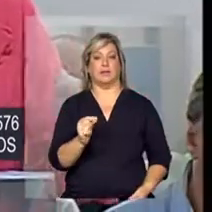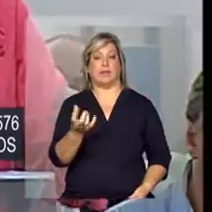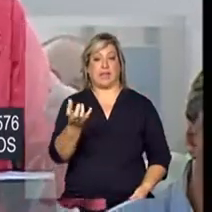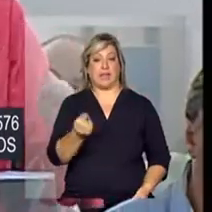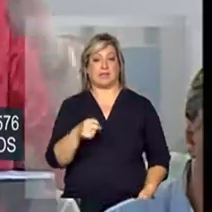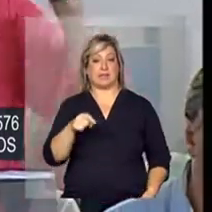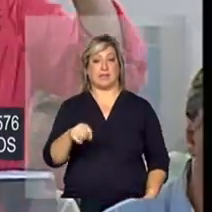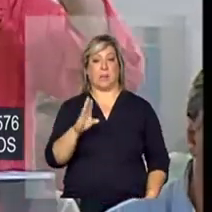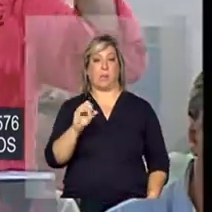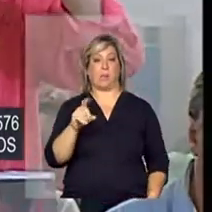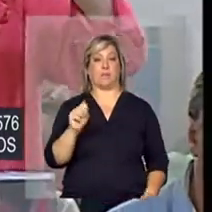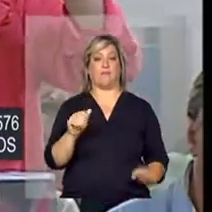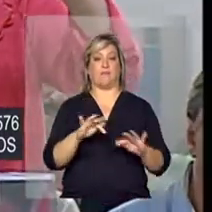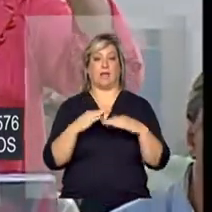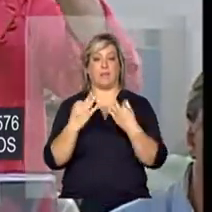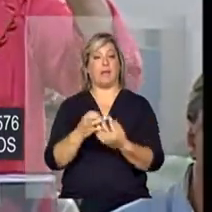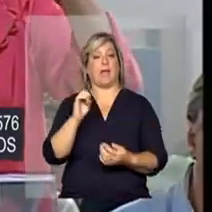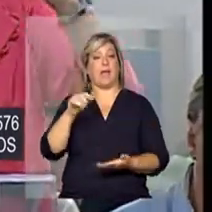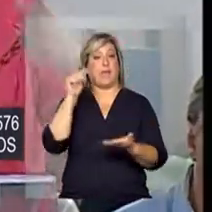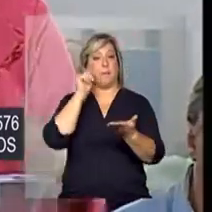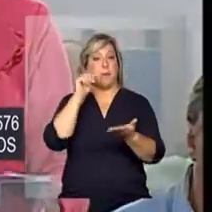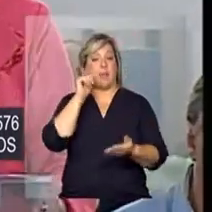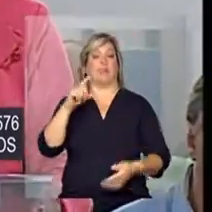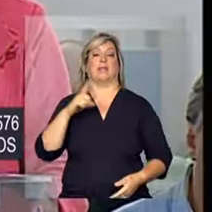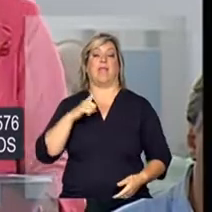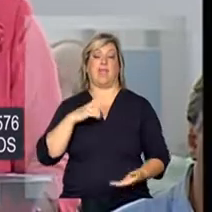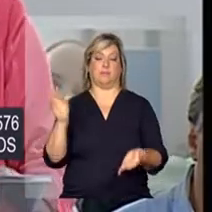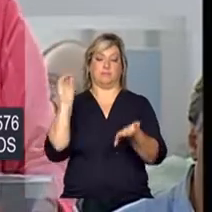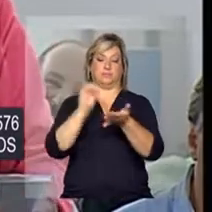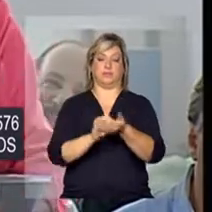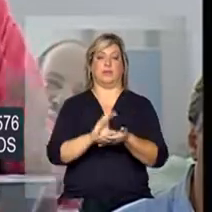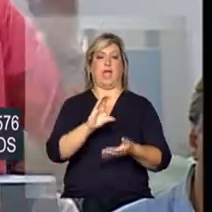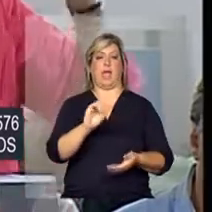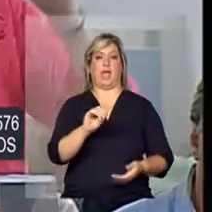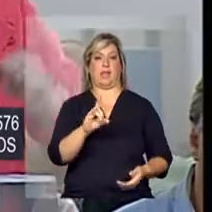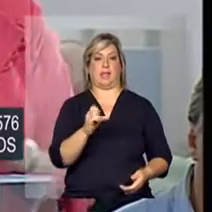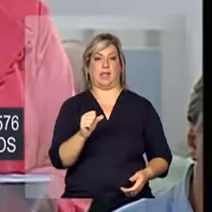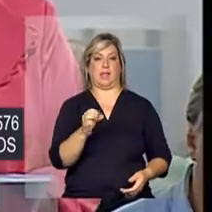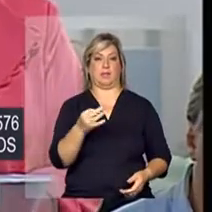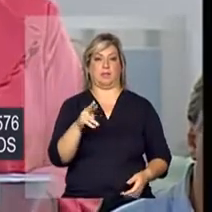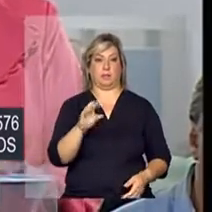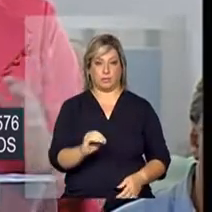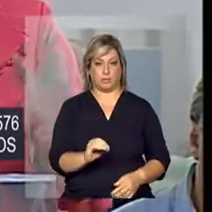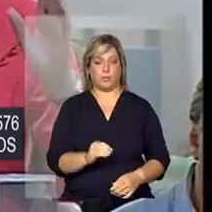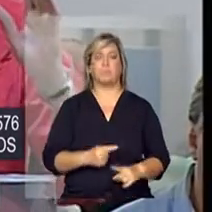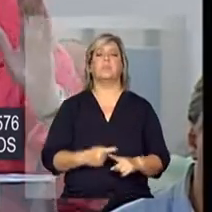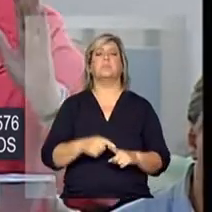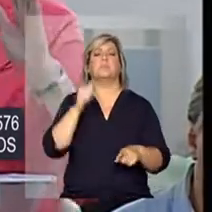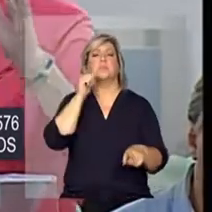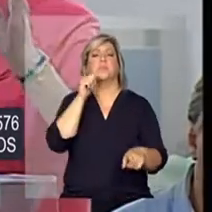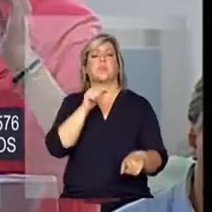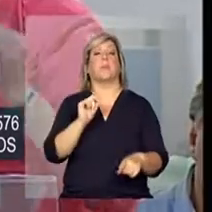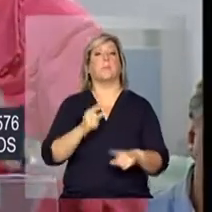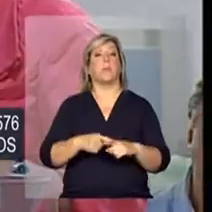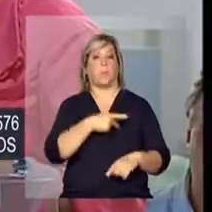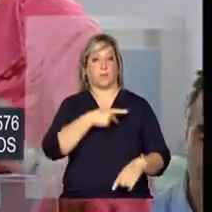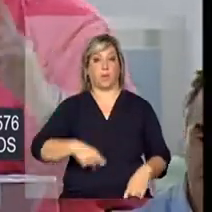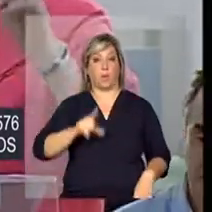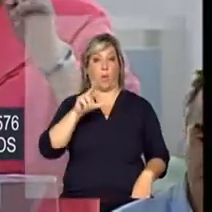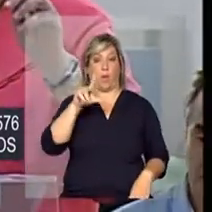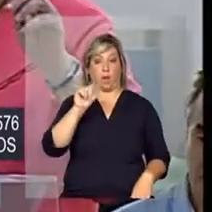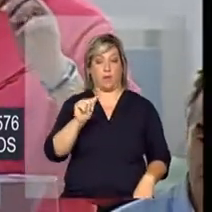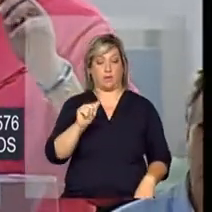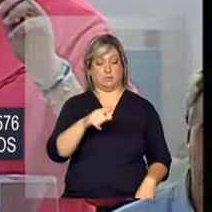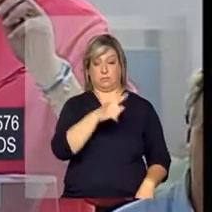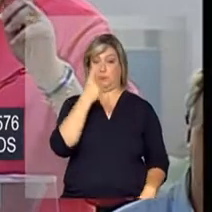o Bolsa Família, é a mulher que tem o cadastro. Por que que é a mulher? Porque o presidente Lula disse o seguinte,